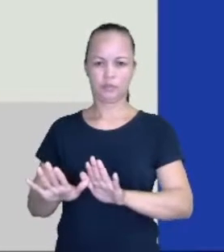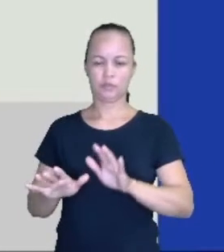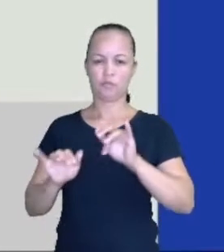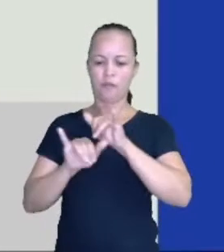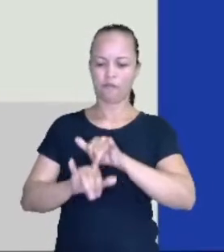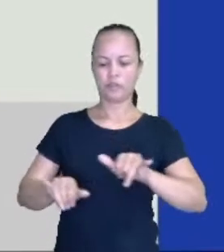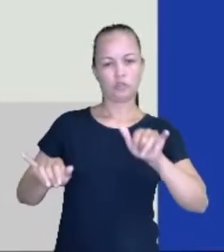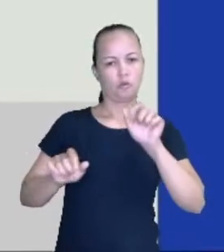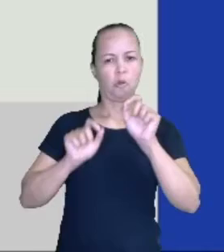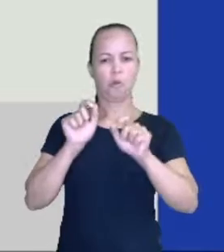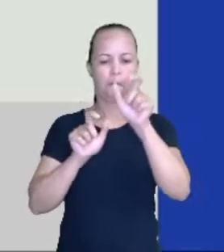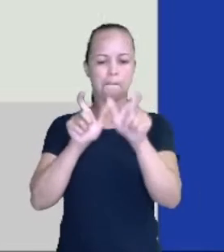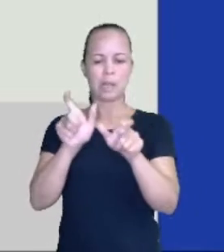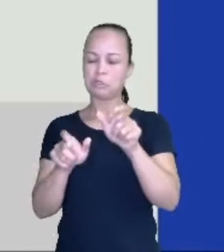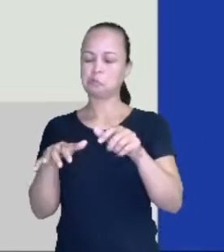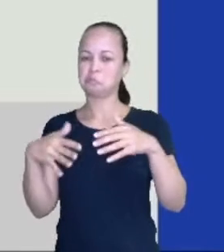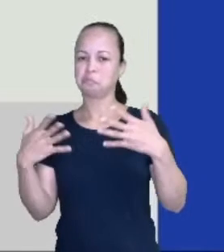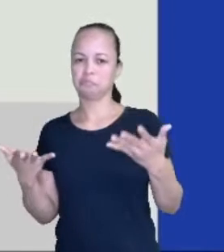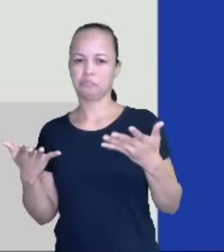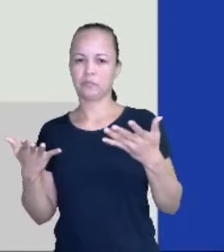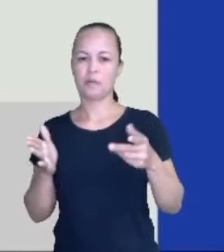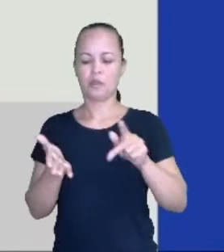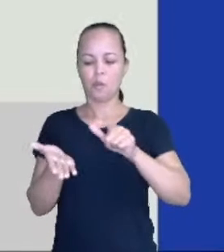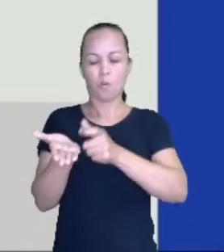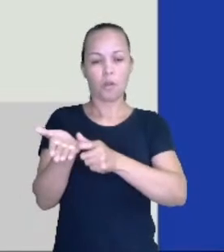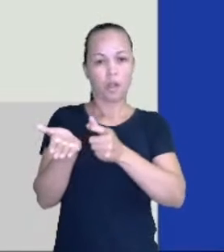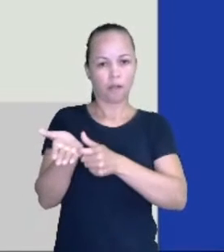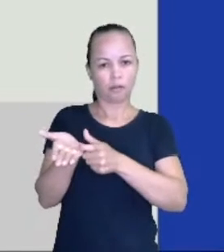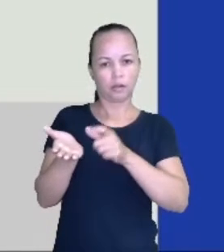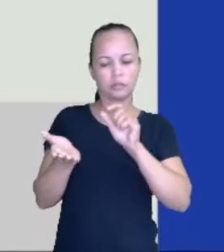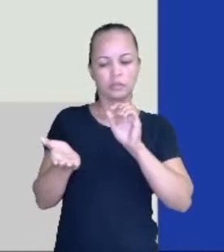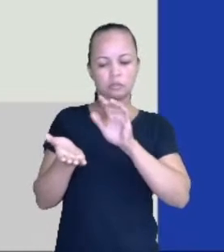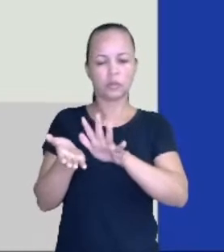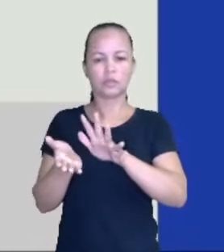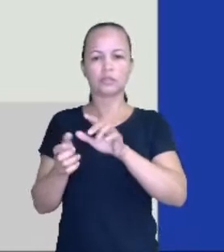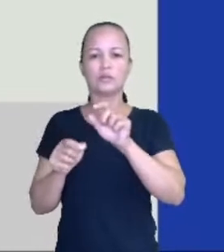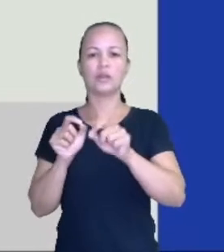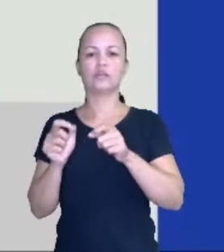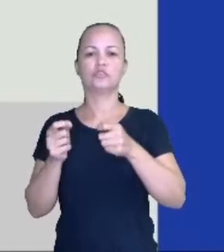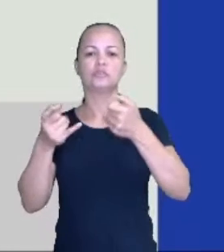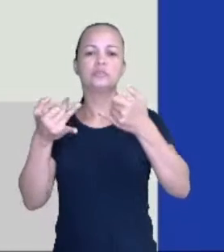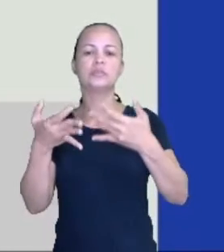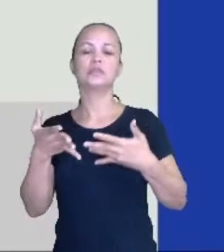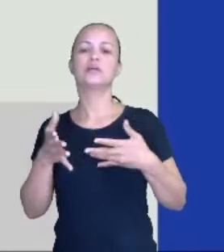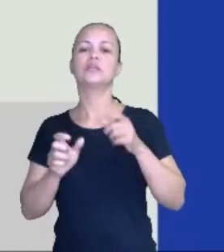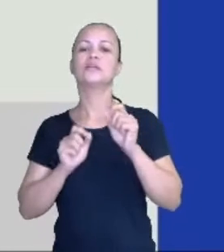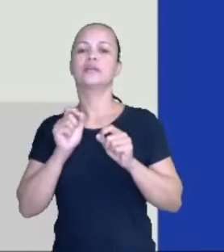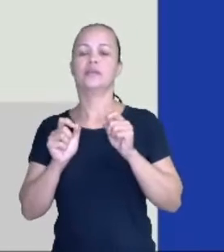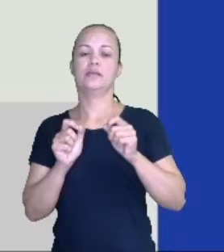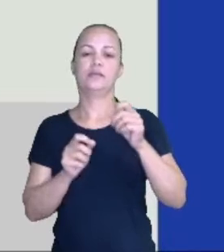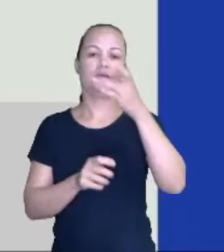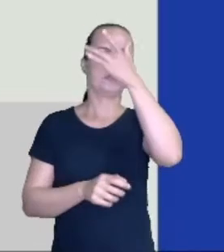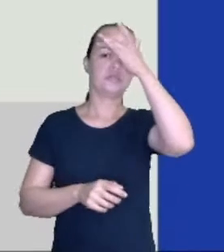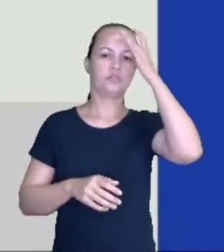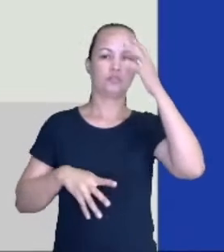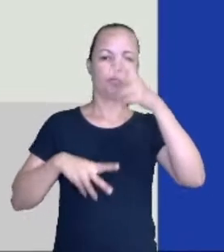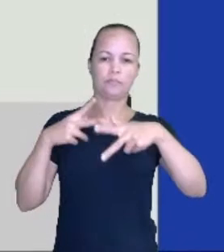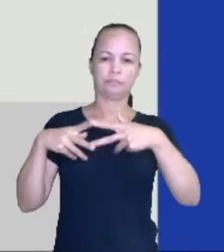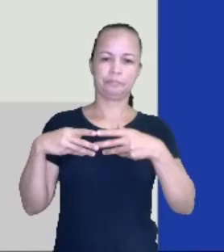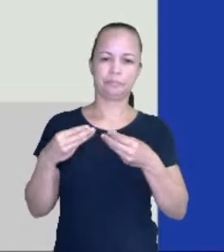no pacote havia um cartãozinho em que ela havia escrito quem era o destinatário do presente. Após a